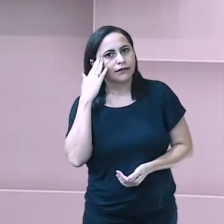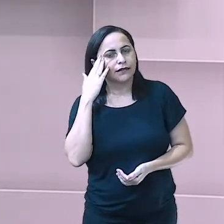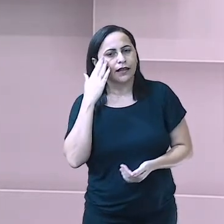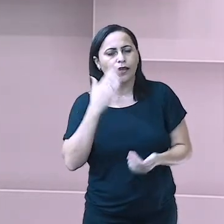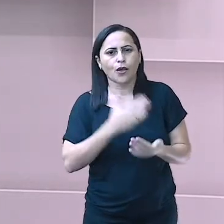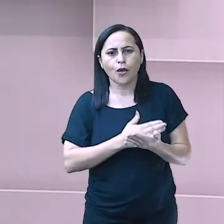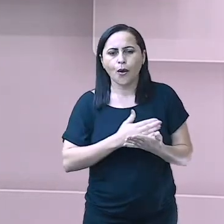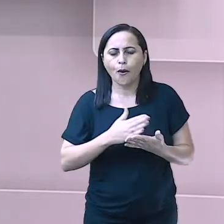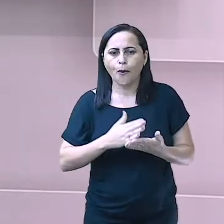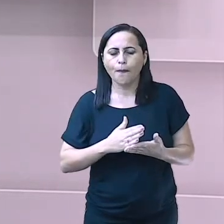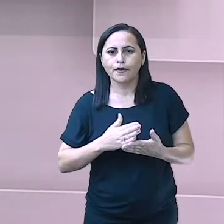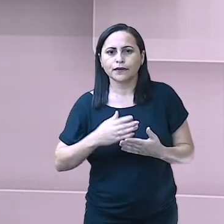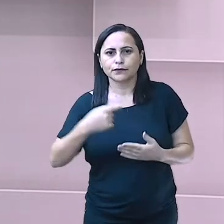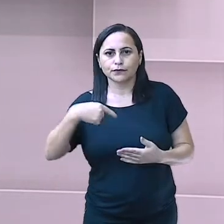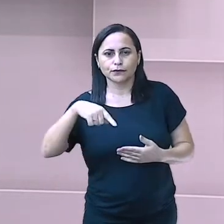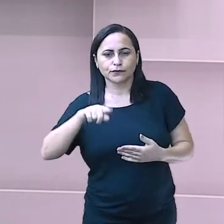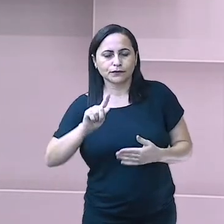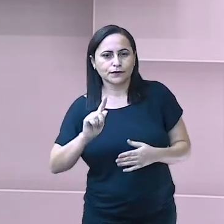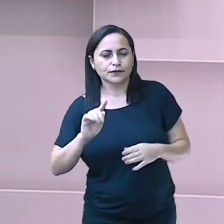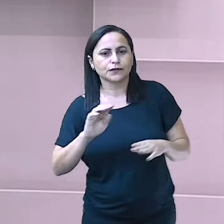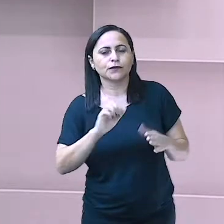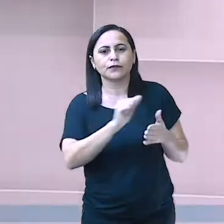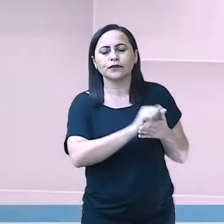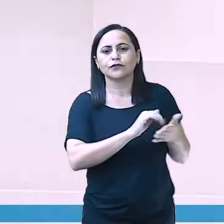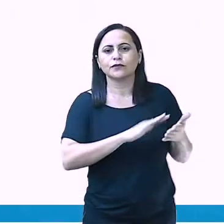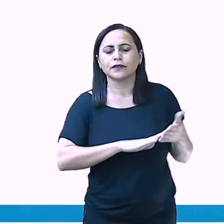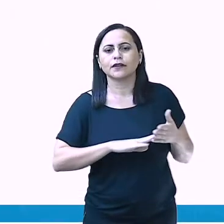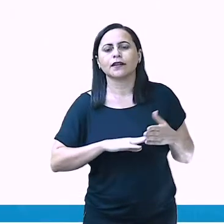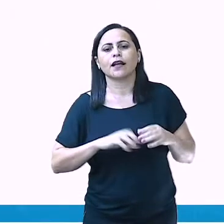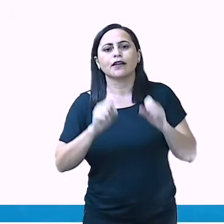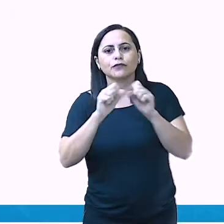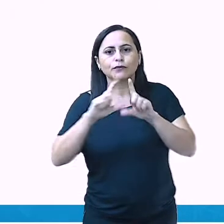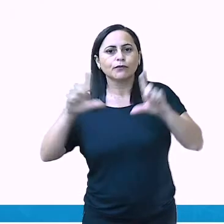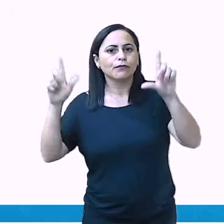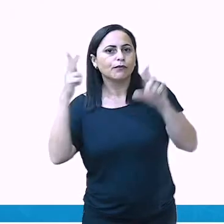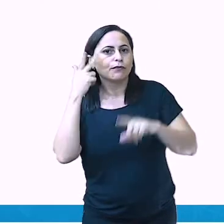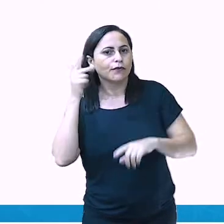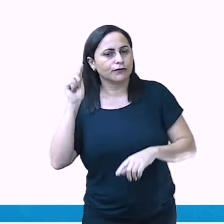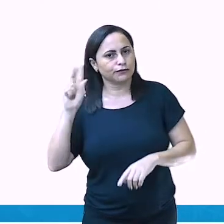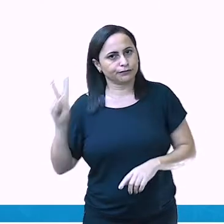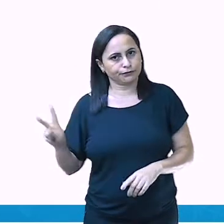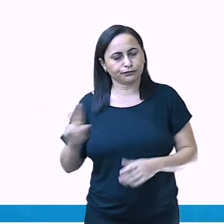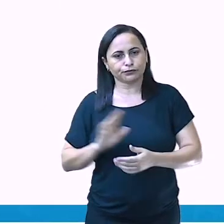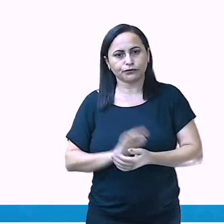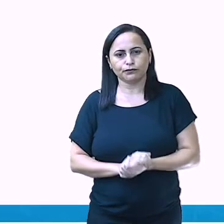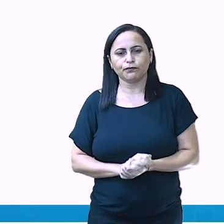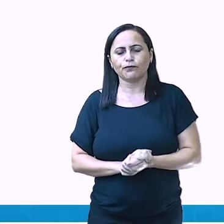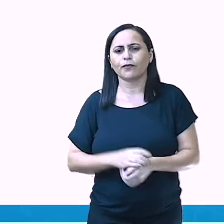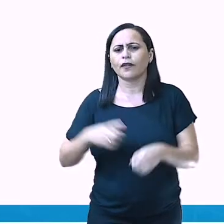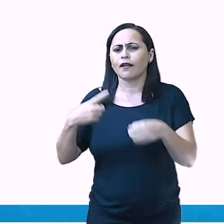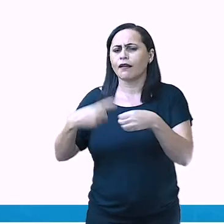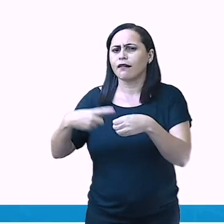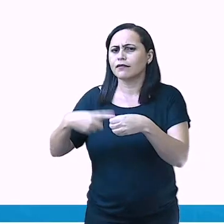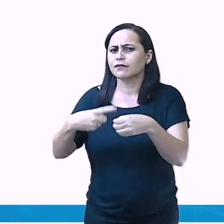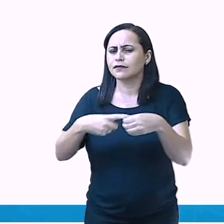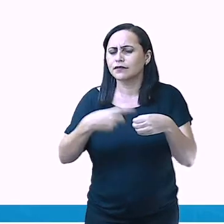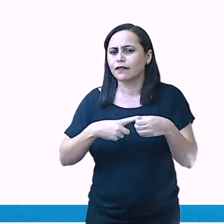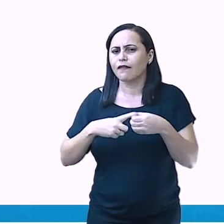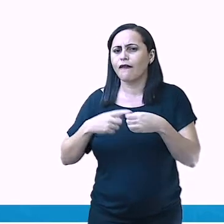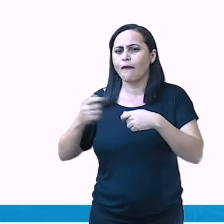seu material da plataforma SMED GV. As cidades, né, e o comércio foram formados por